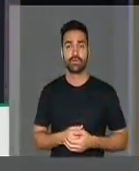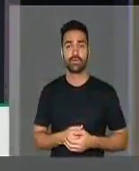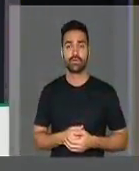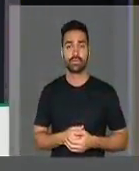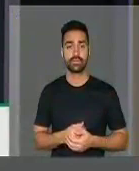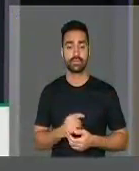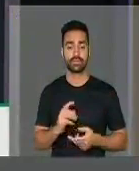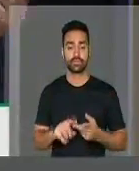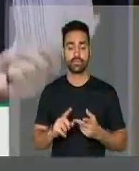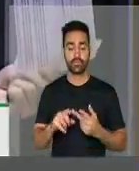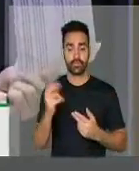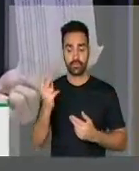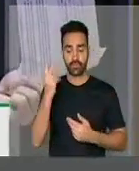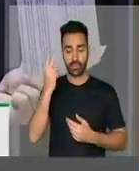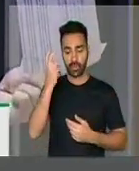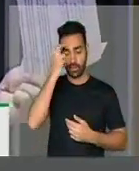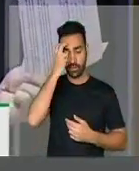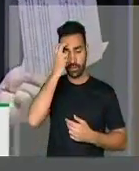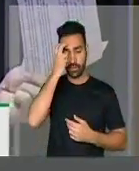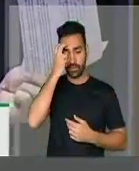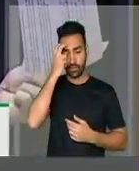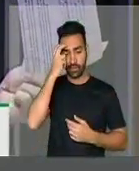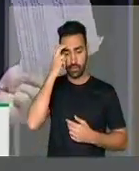enraizamento de valores culturais